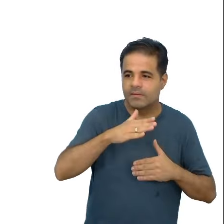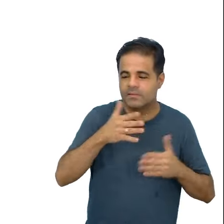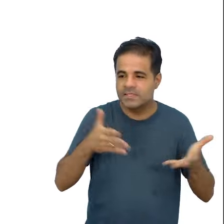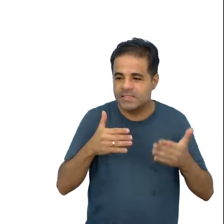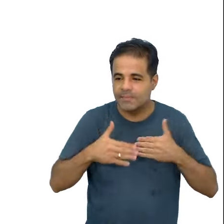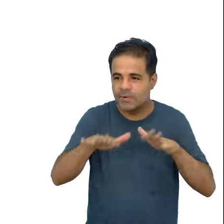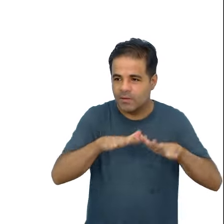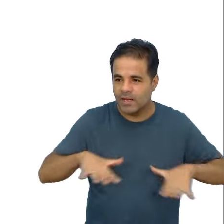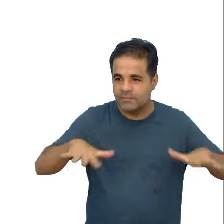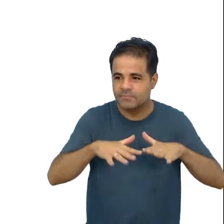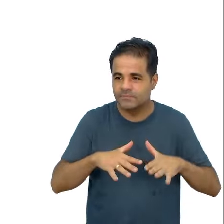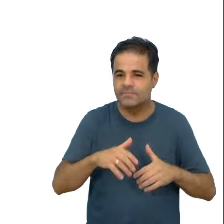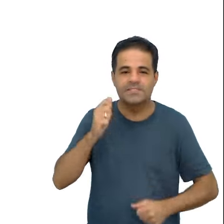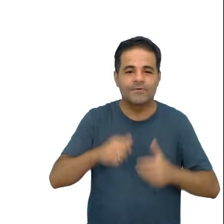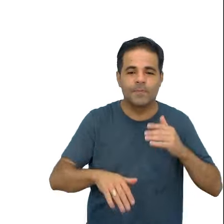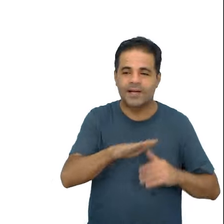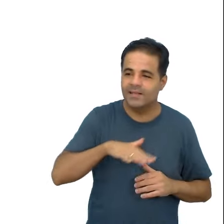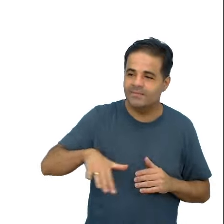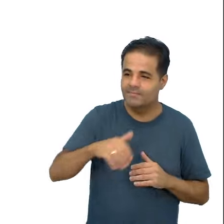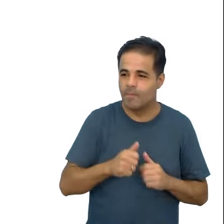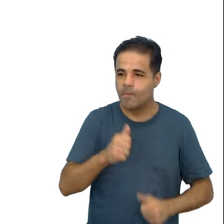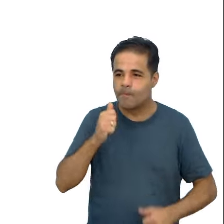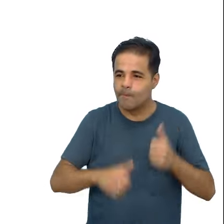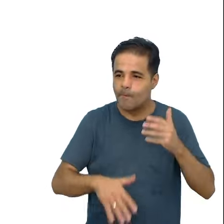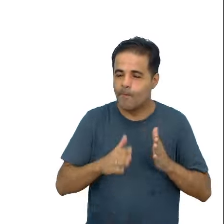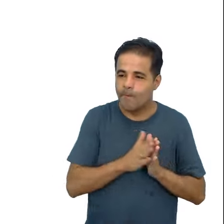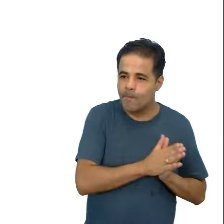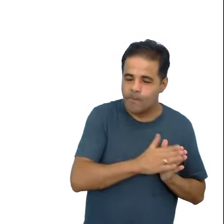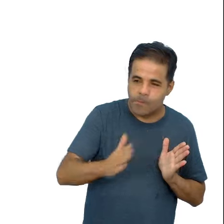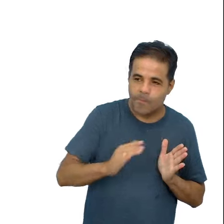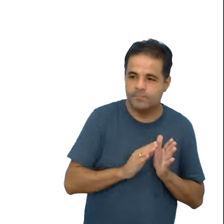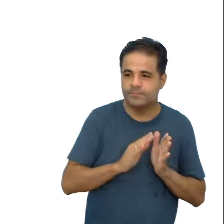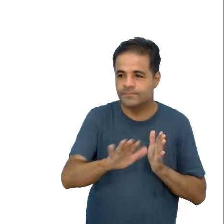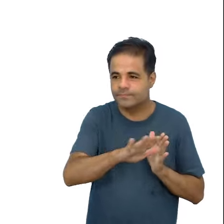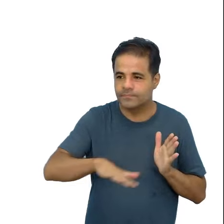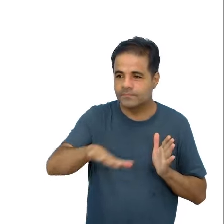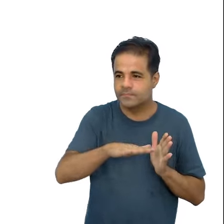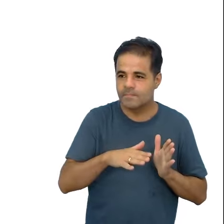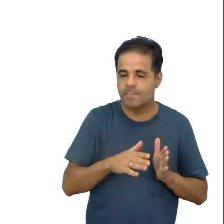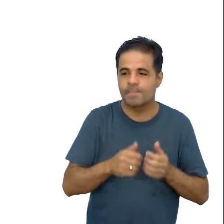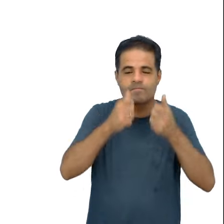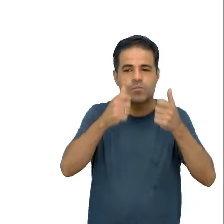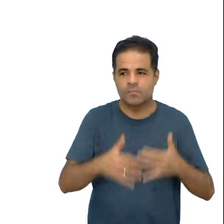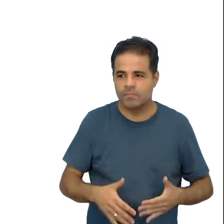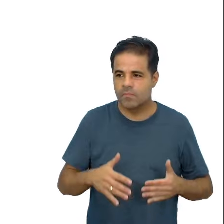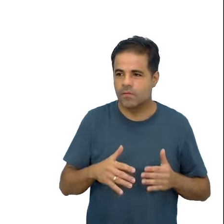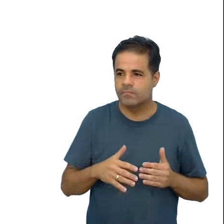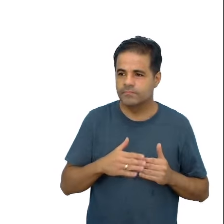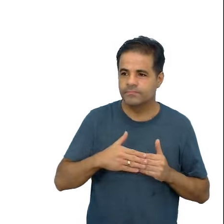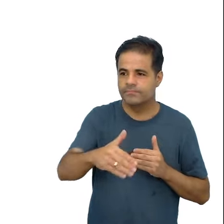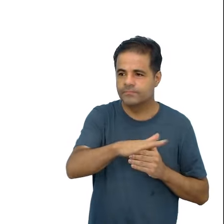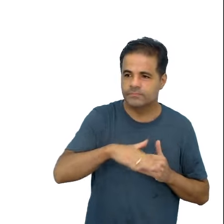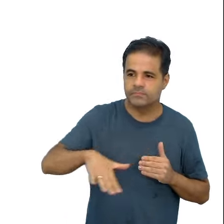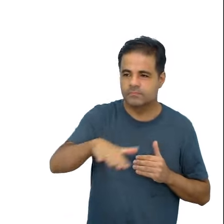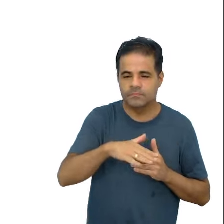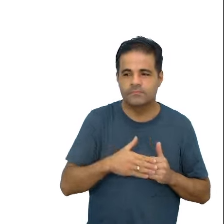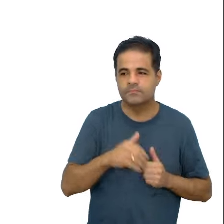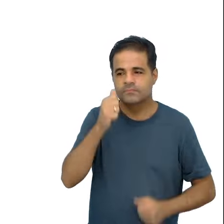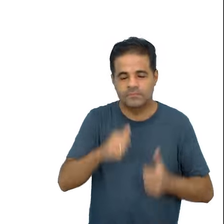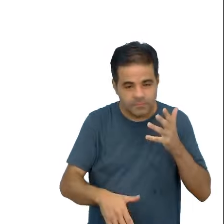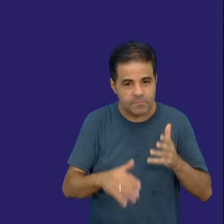devem ser aproveitados. Obrigado aí pela dica de que a gente trabalhe também com Aprender Sempre no primeiro